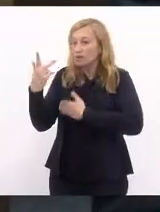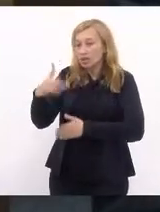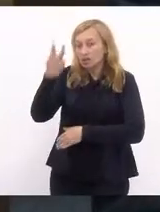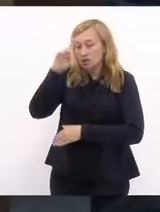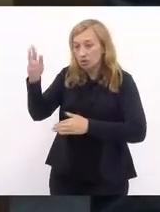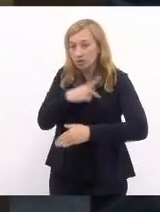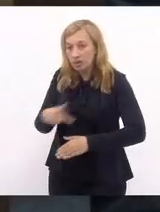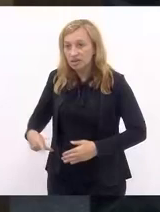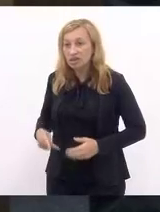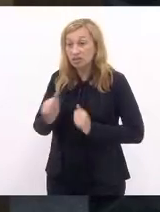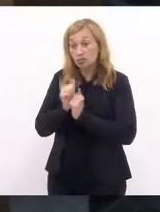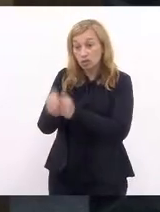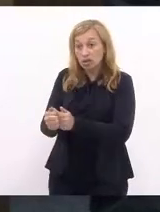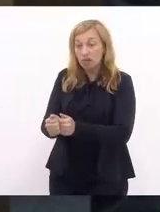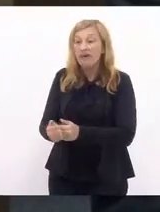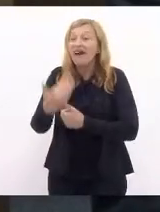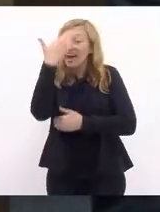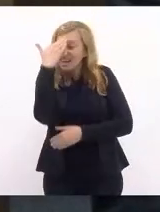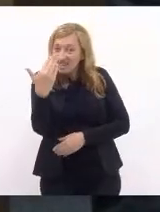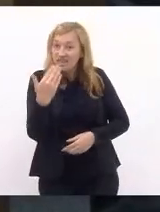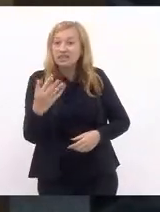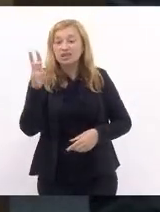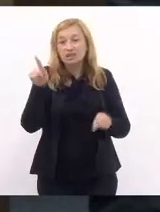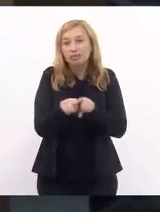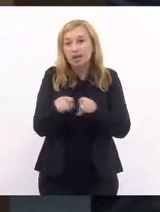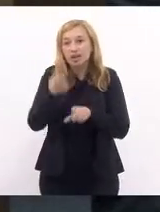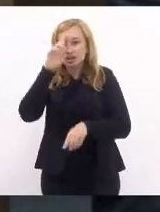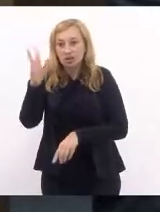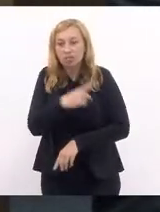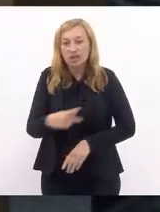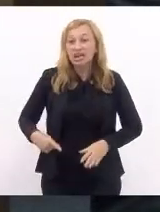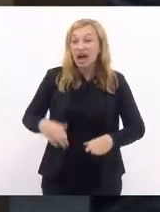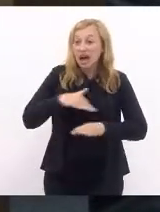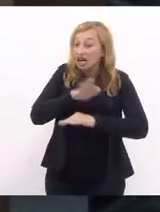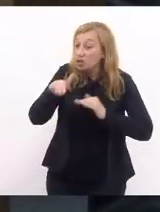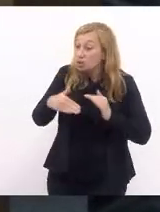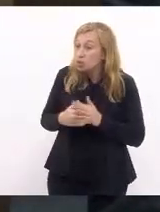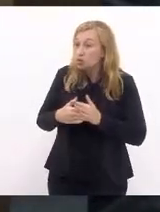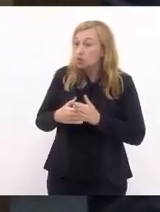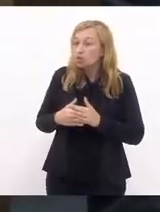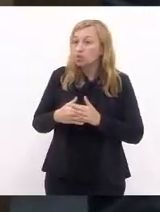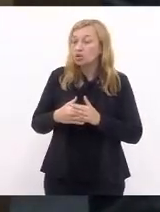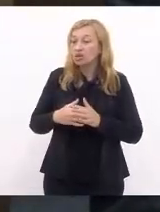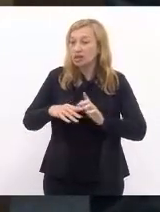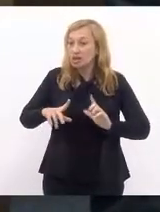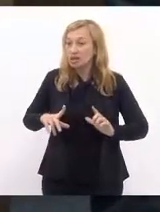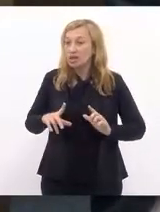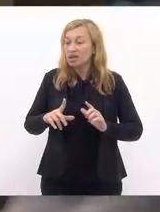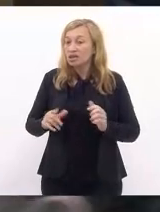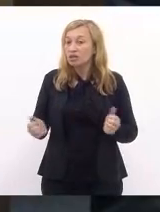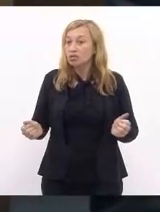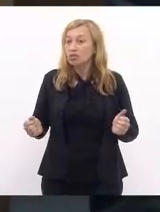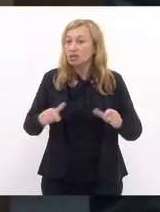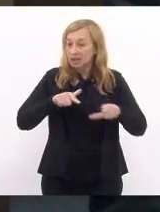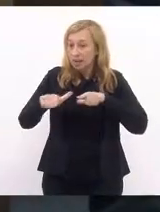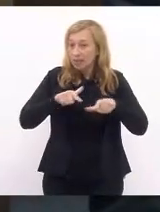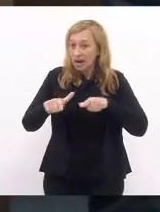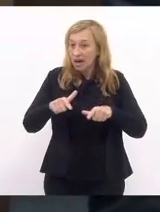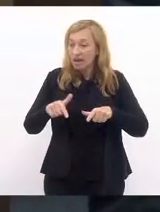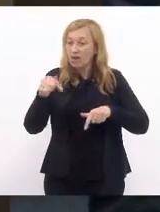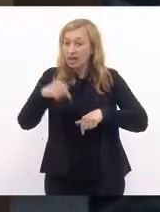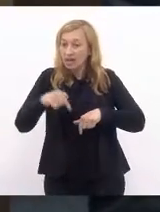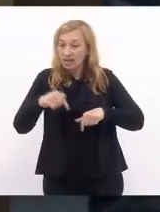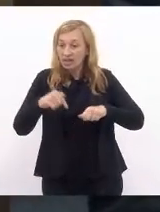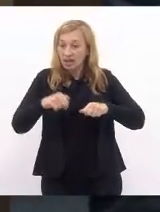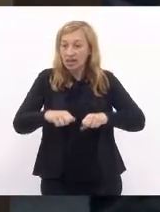excelência nessa condução agradecer senhor presidente a se fizer aquelas que nos aturam aqui dentro do plenário